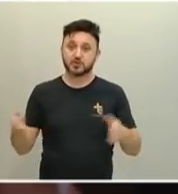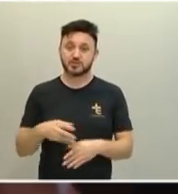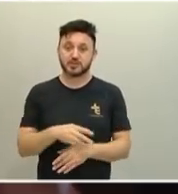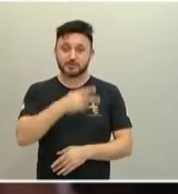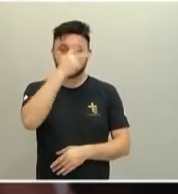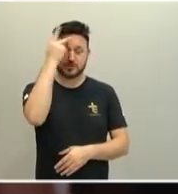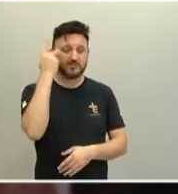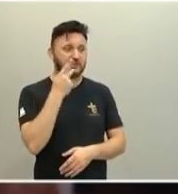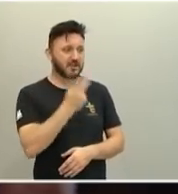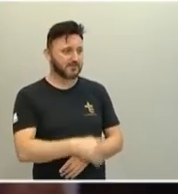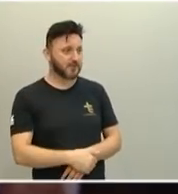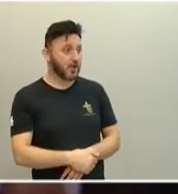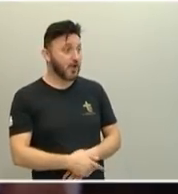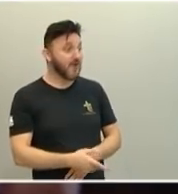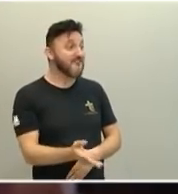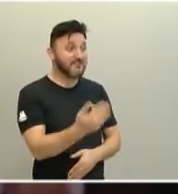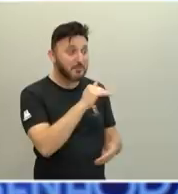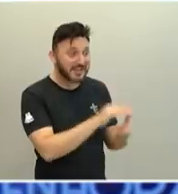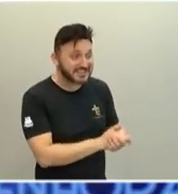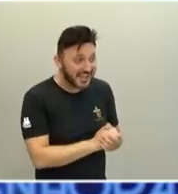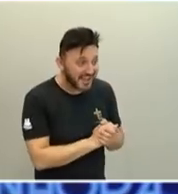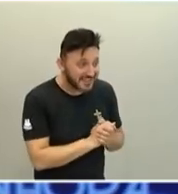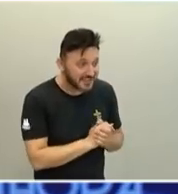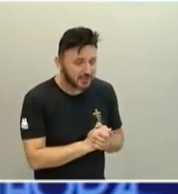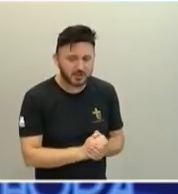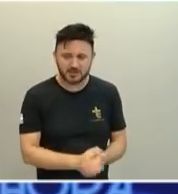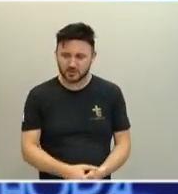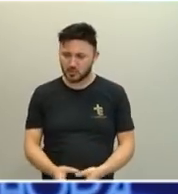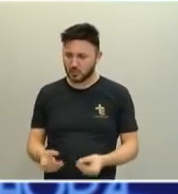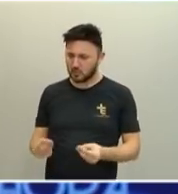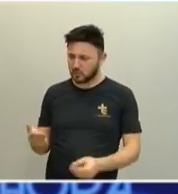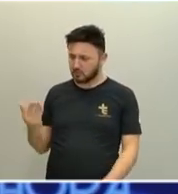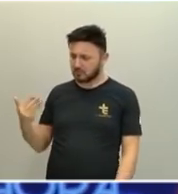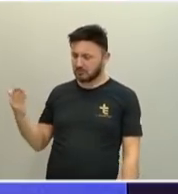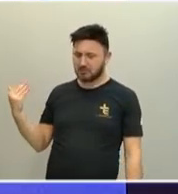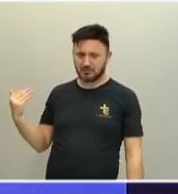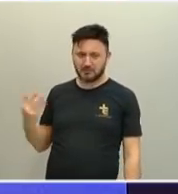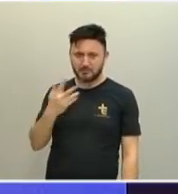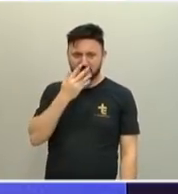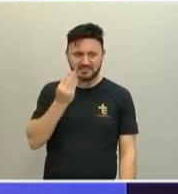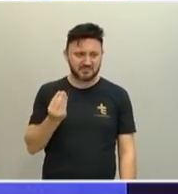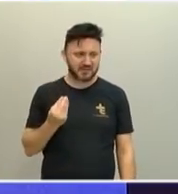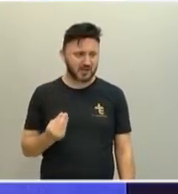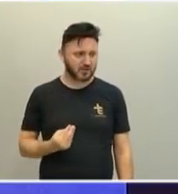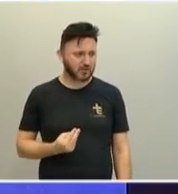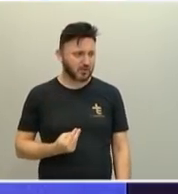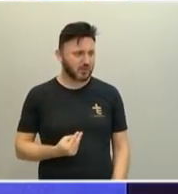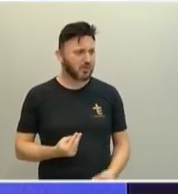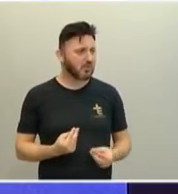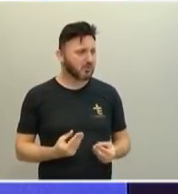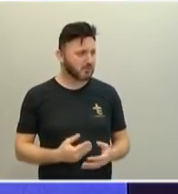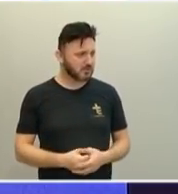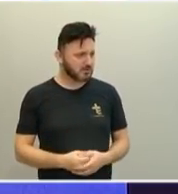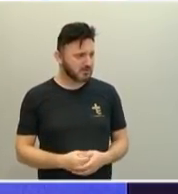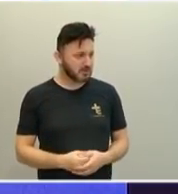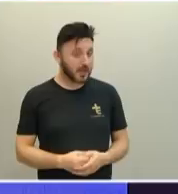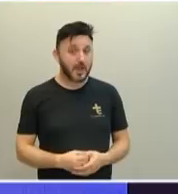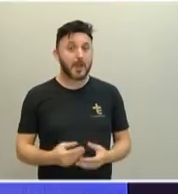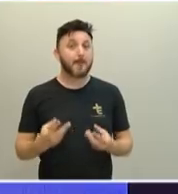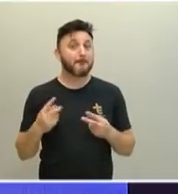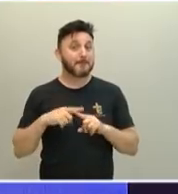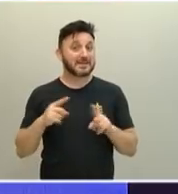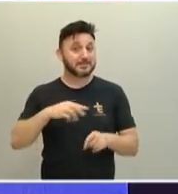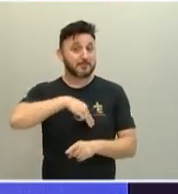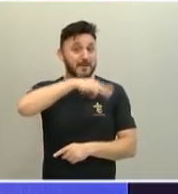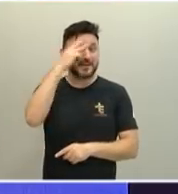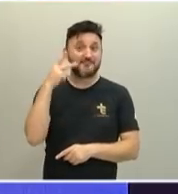como? É o como para trás. O como aqui não é para trás, é o como para frente. O como de Maria, sabe como que é? Ó, olha